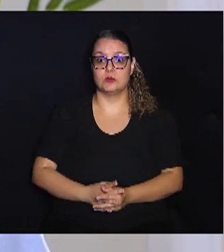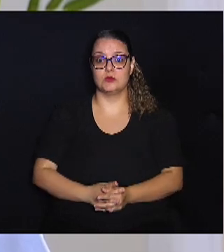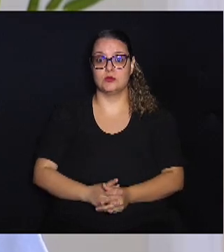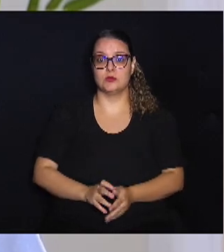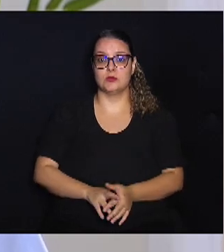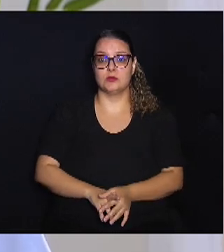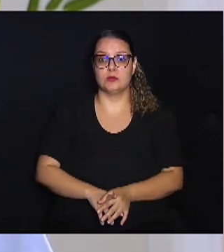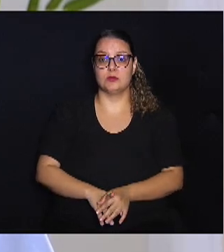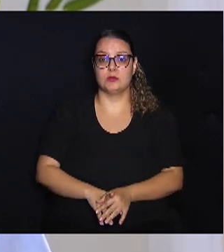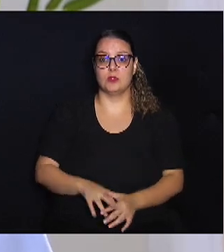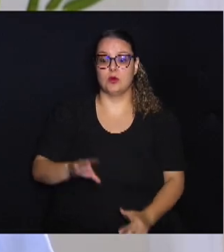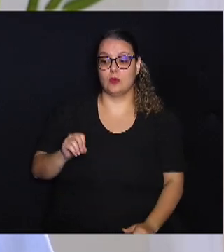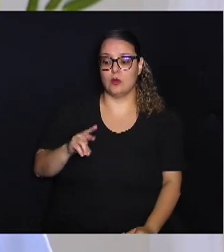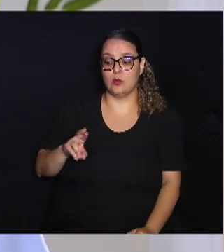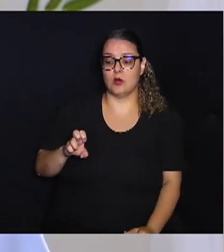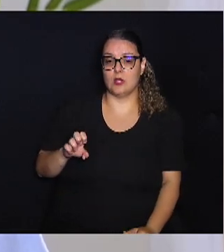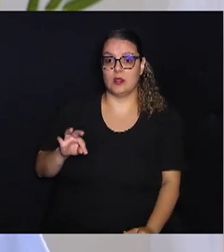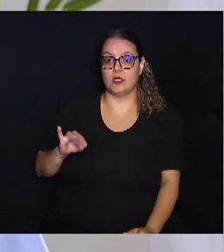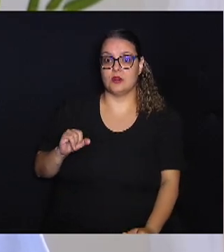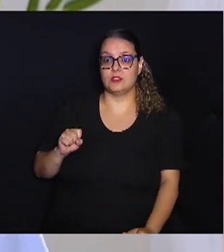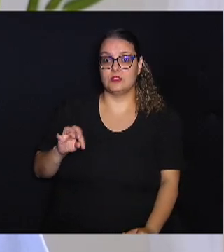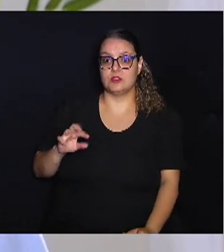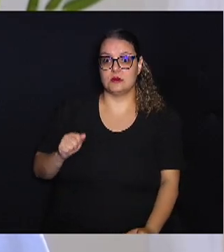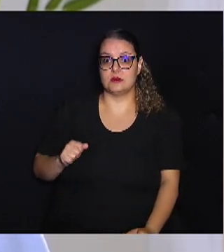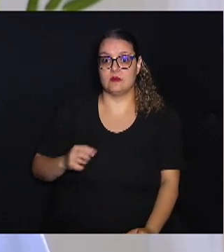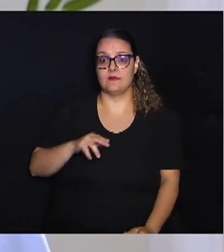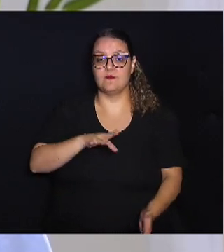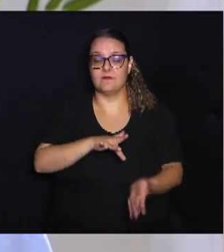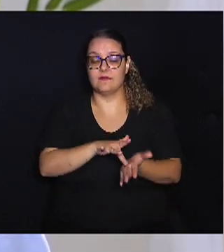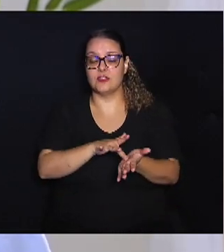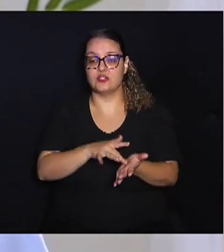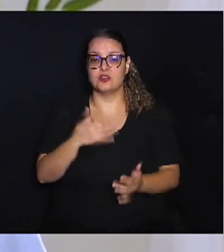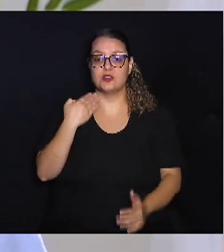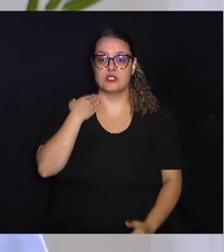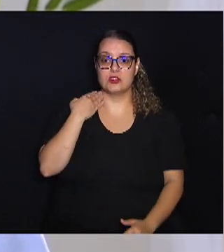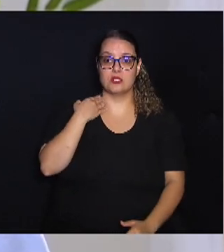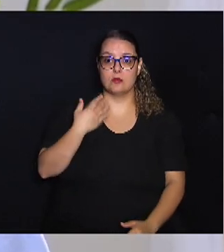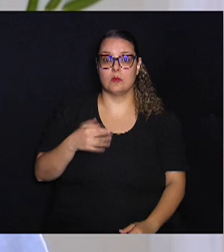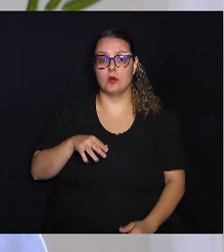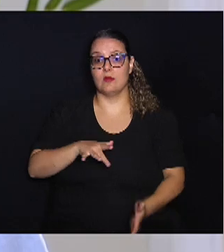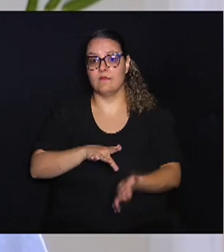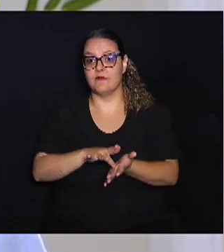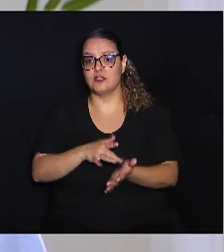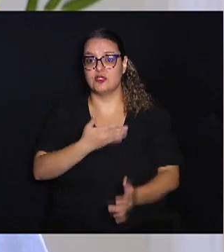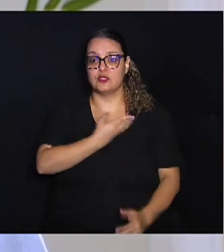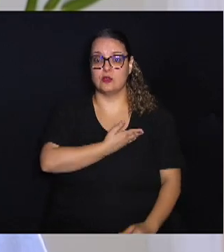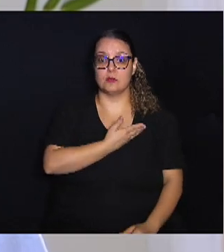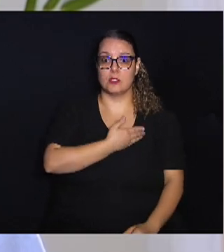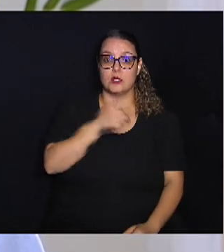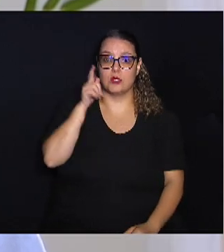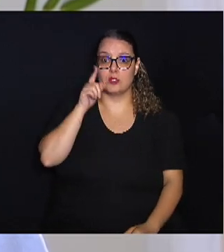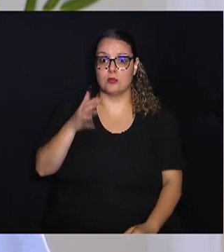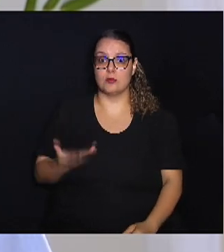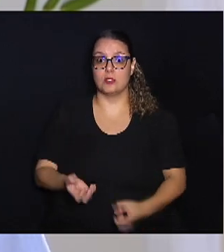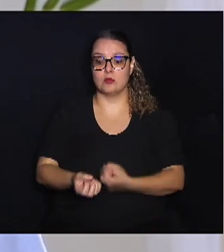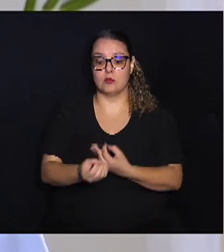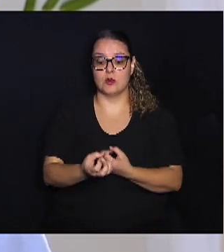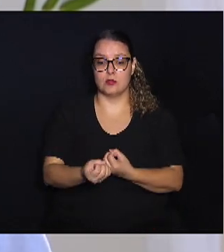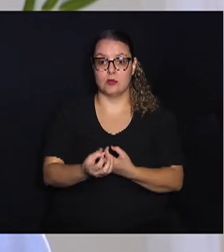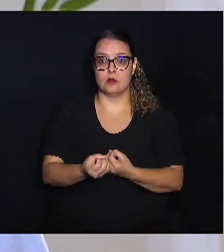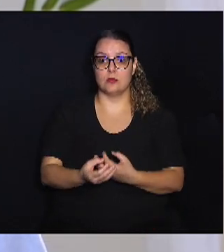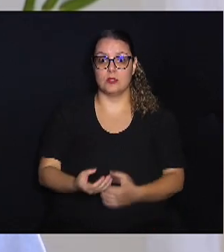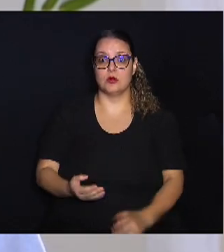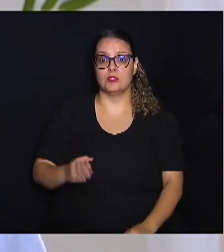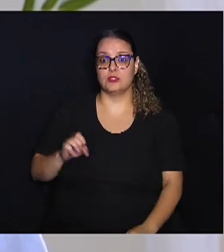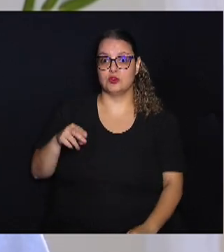os correntistas, se passando por banco, se passando por amigos e acabam conseguindo a informação de conta,